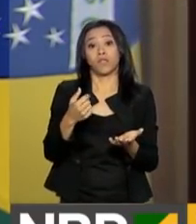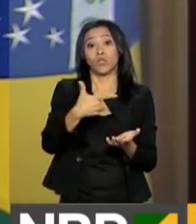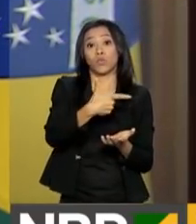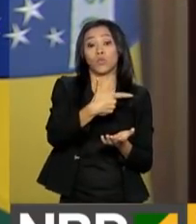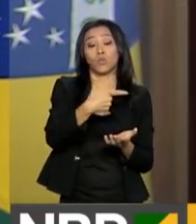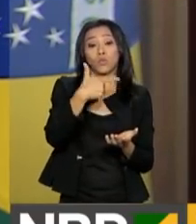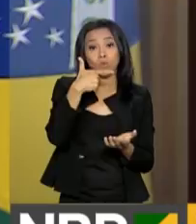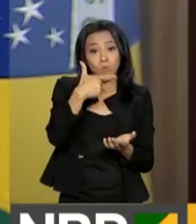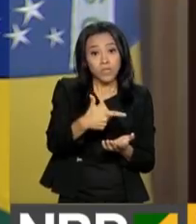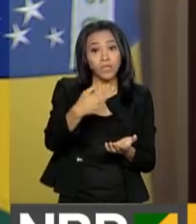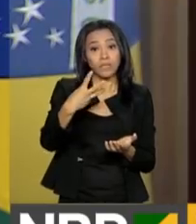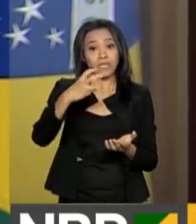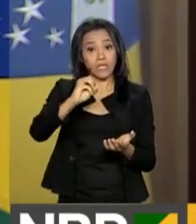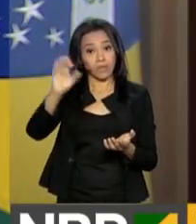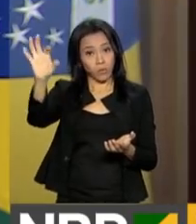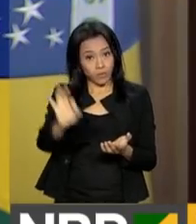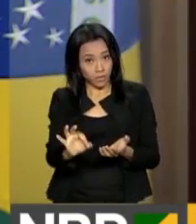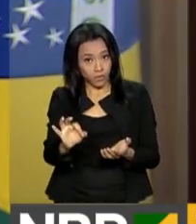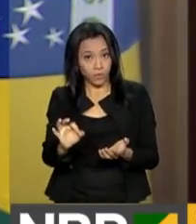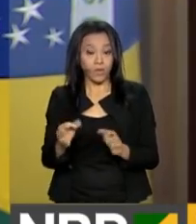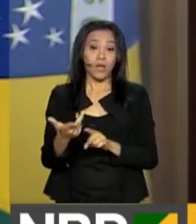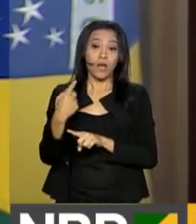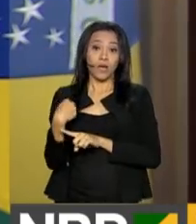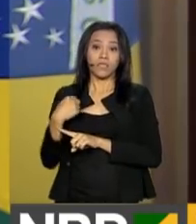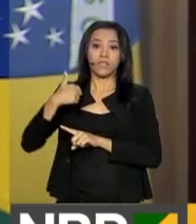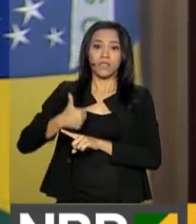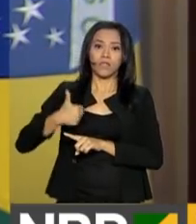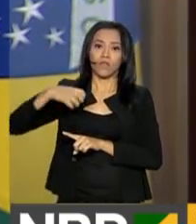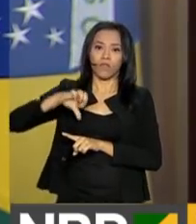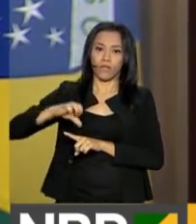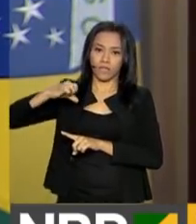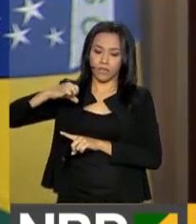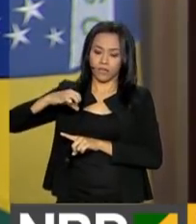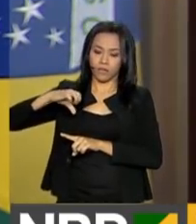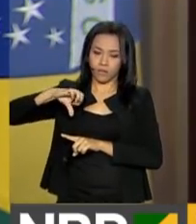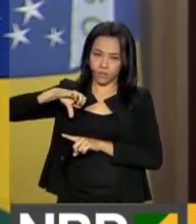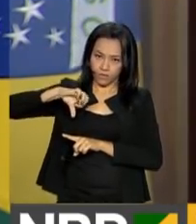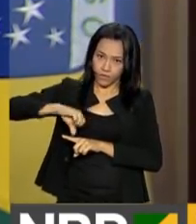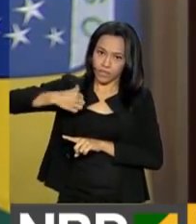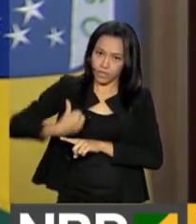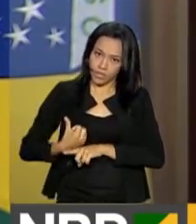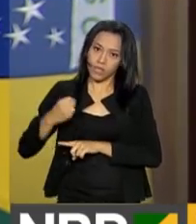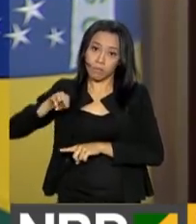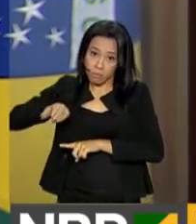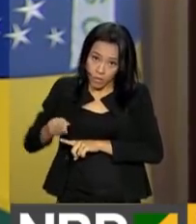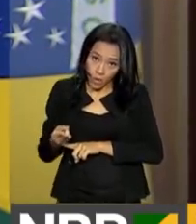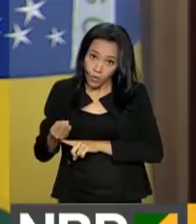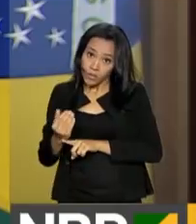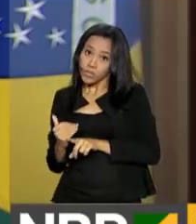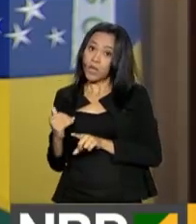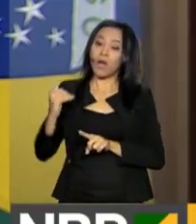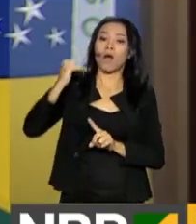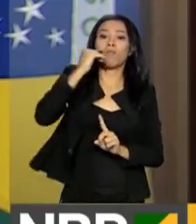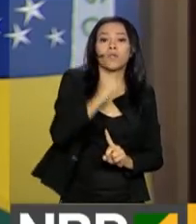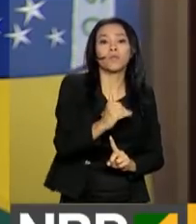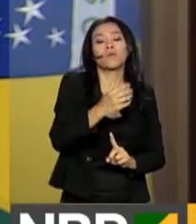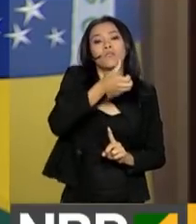230% passando de 196 milhões de 300 mil e 2016 para